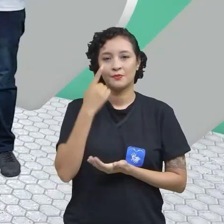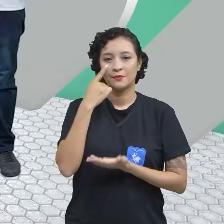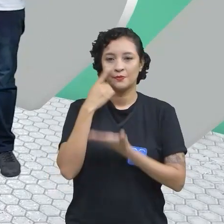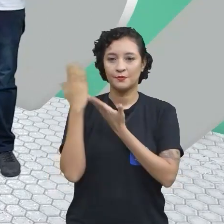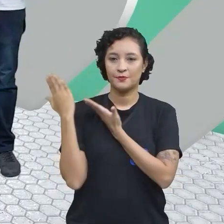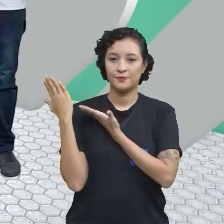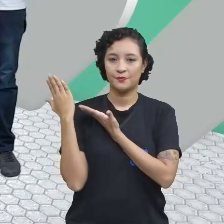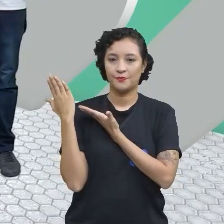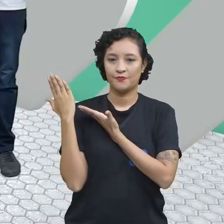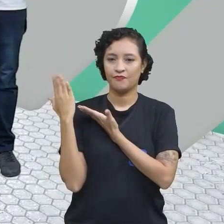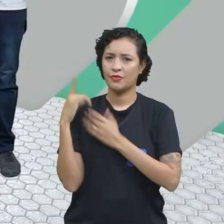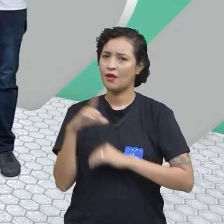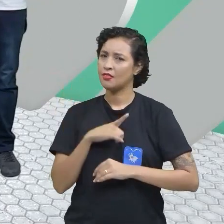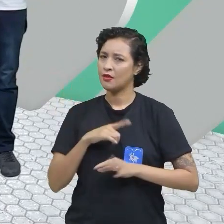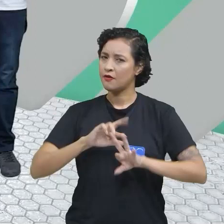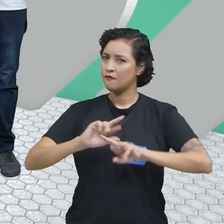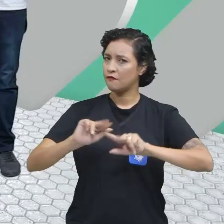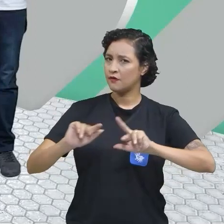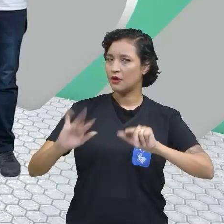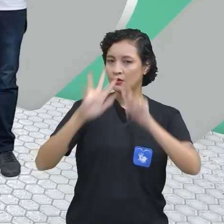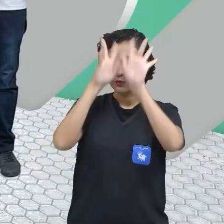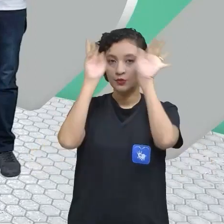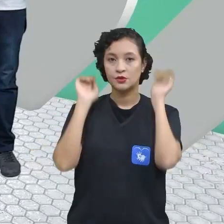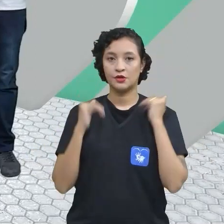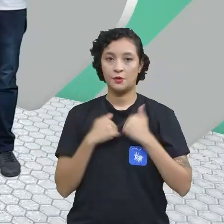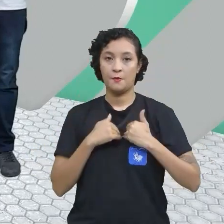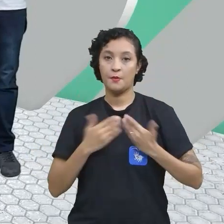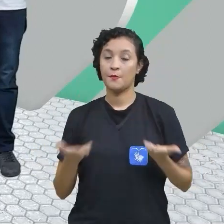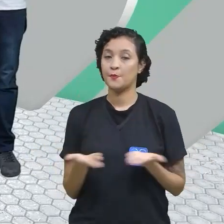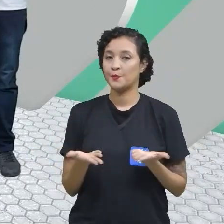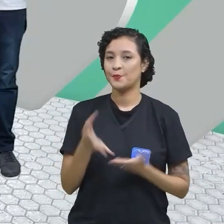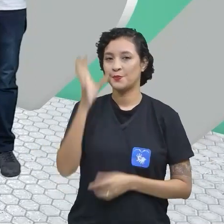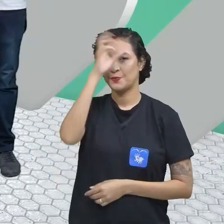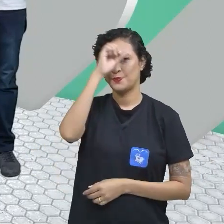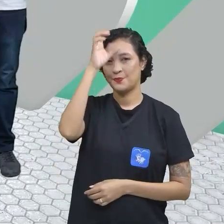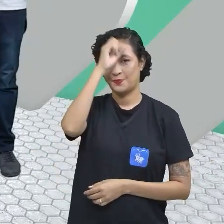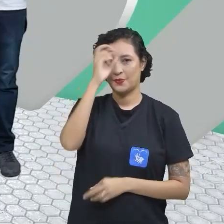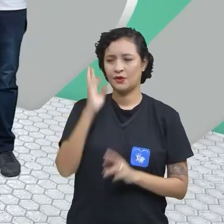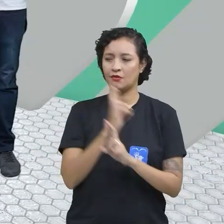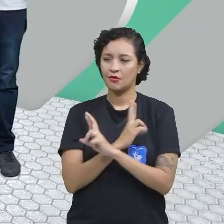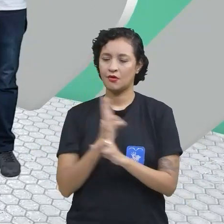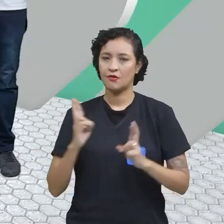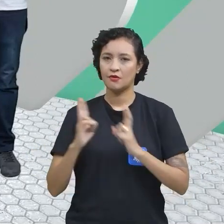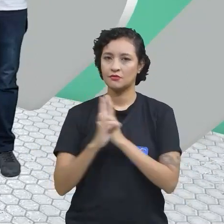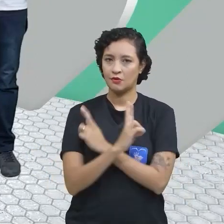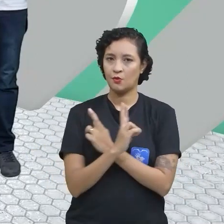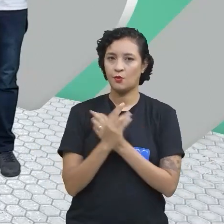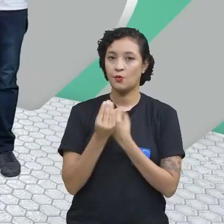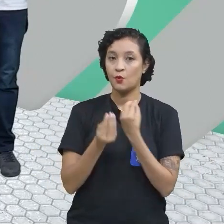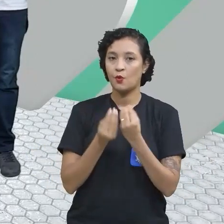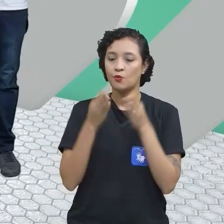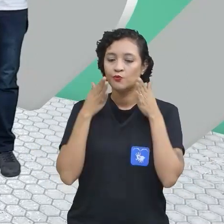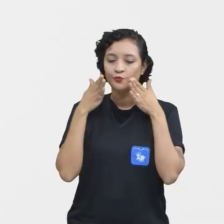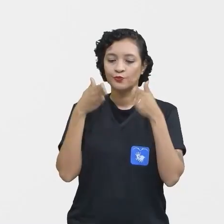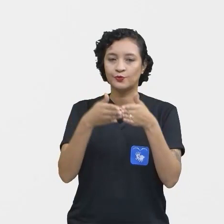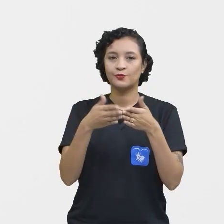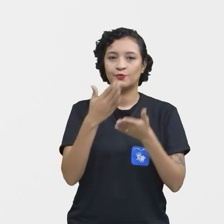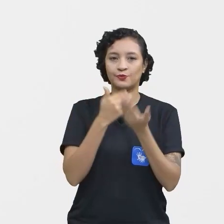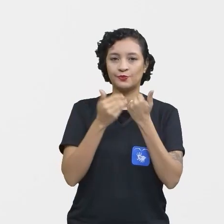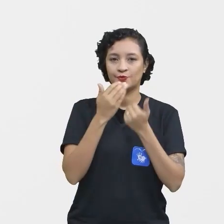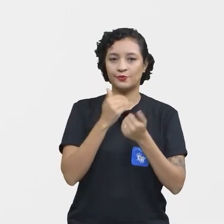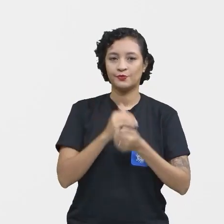que existem muitos animais e nós vamos trabalhar um pouco mais sobre isso, sobre essa relação entre eles, de alimentação, né? Vamos